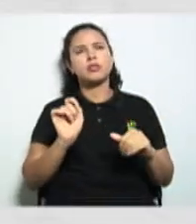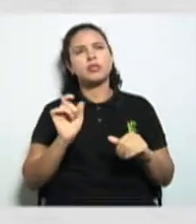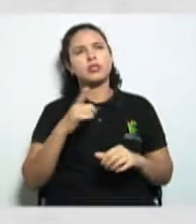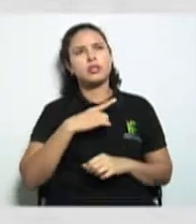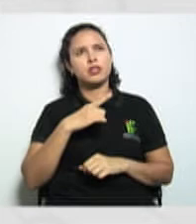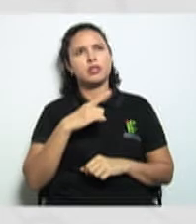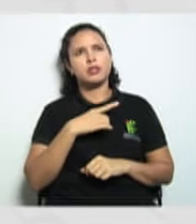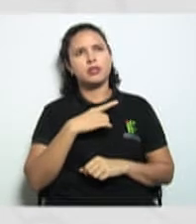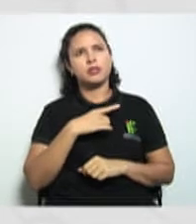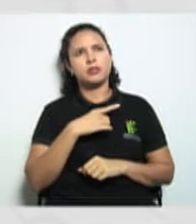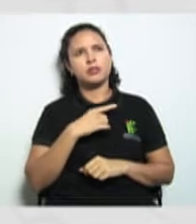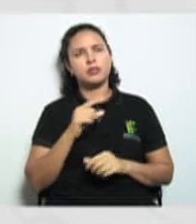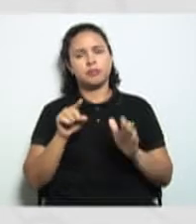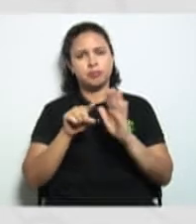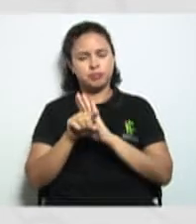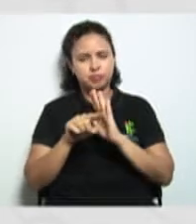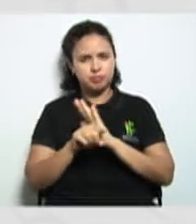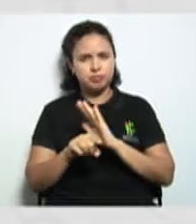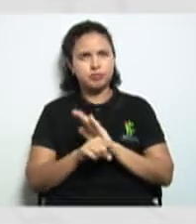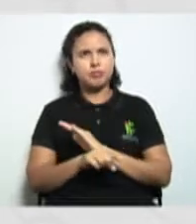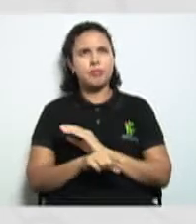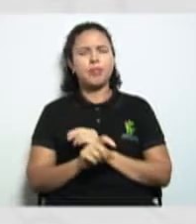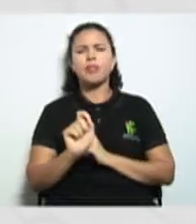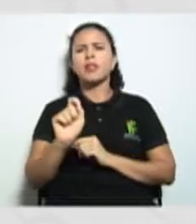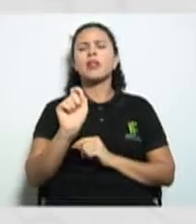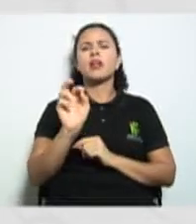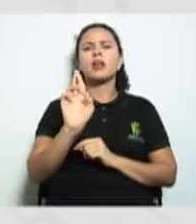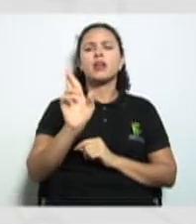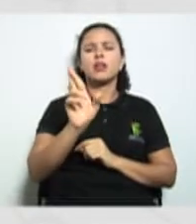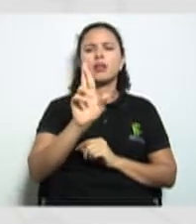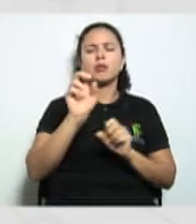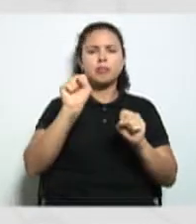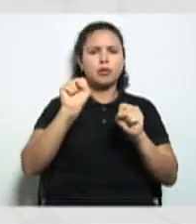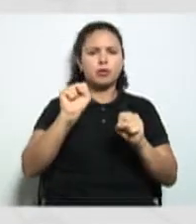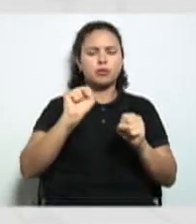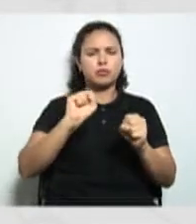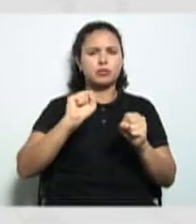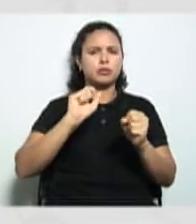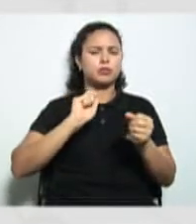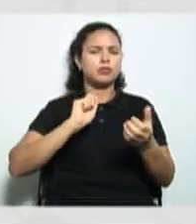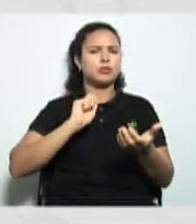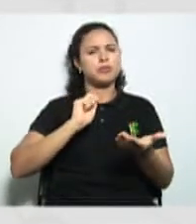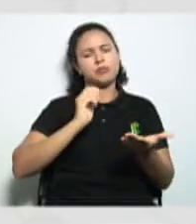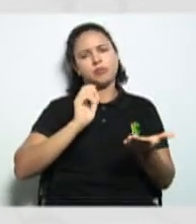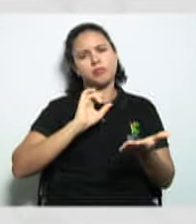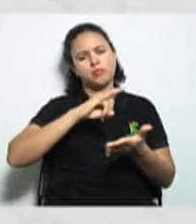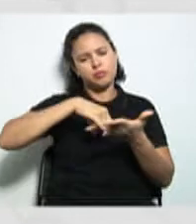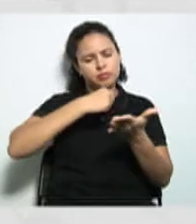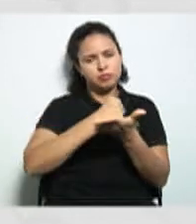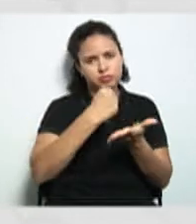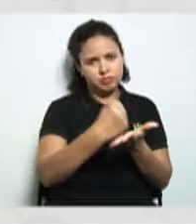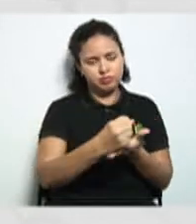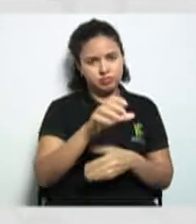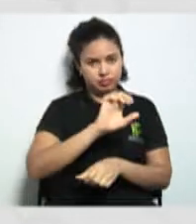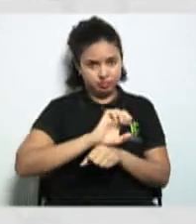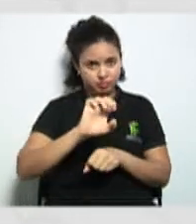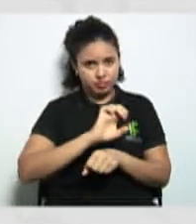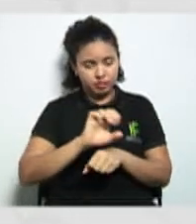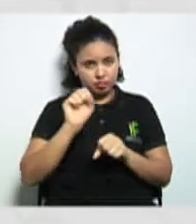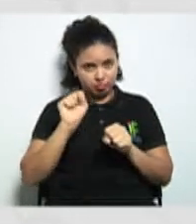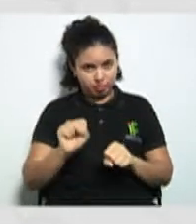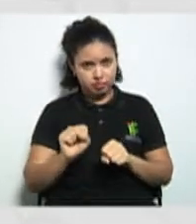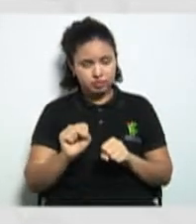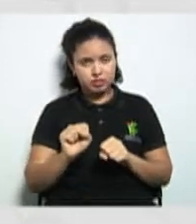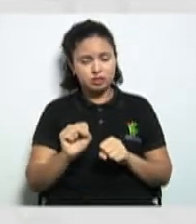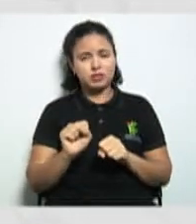nós perguntamos, né? Quem pode contratar estagiário? Será que eu, CPF, posso contratar estagiário, professora? Será que eu